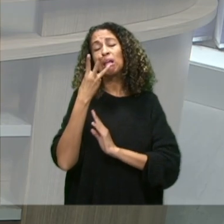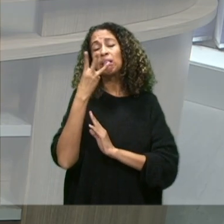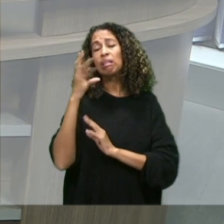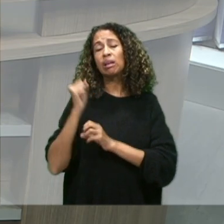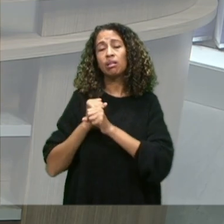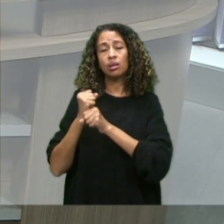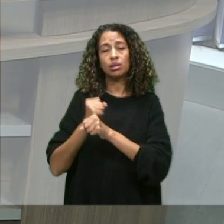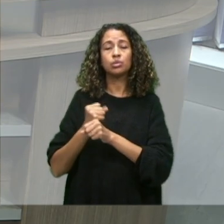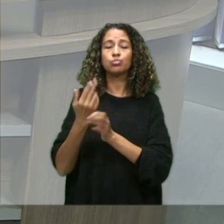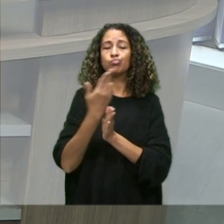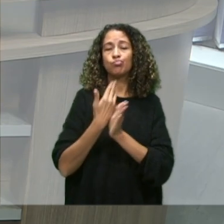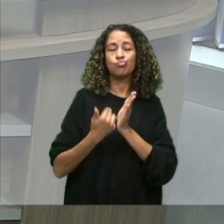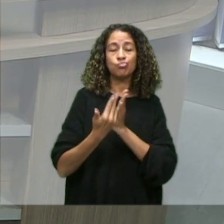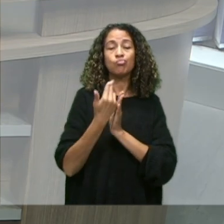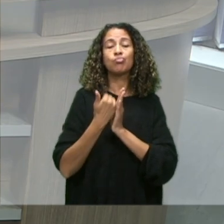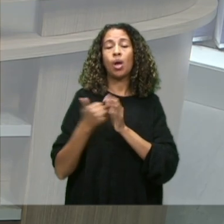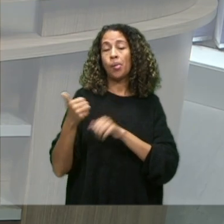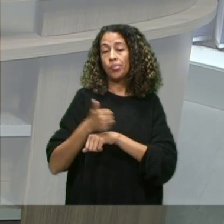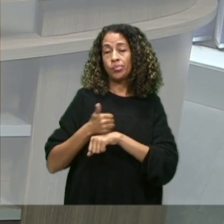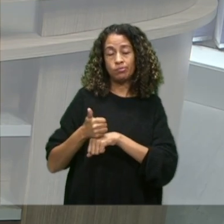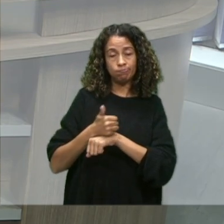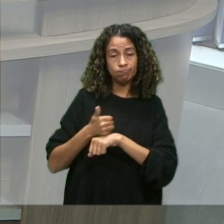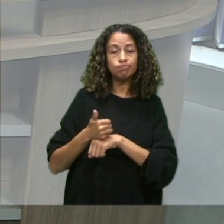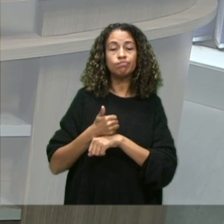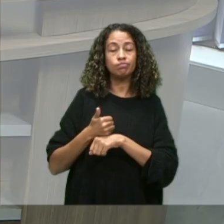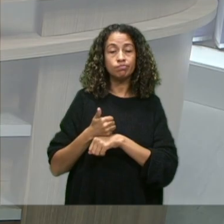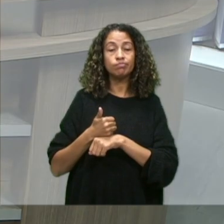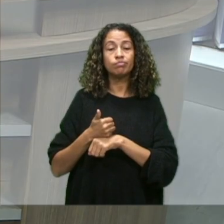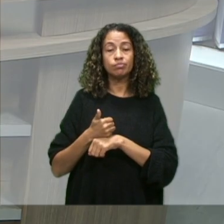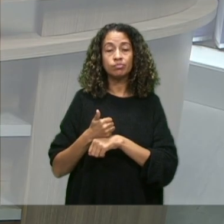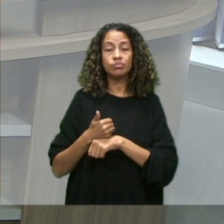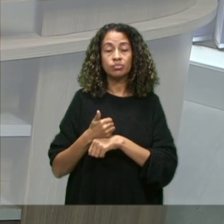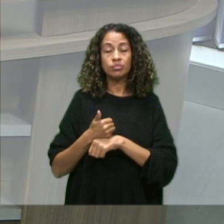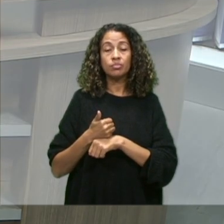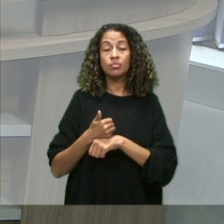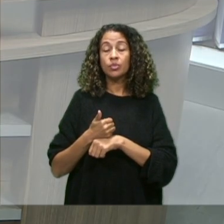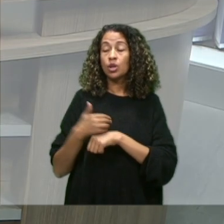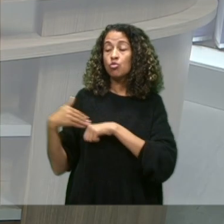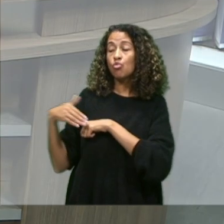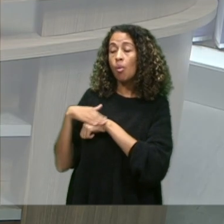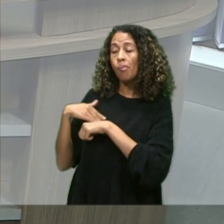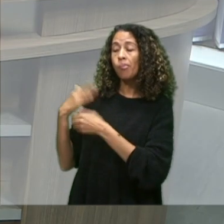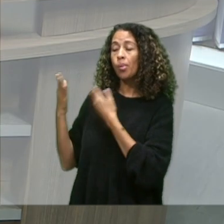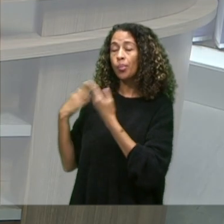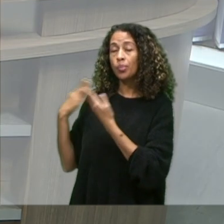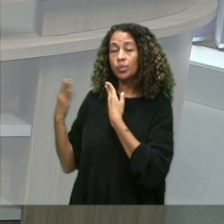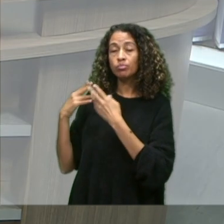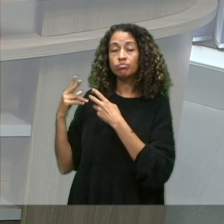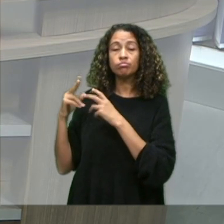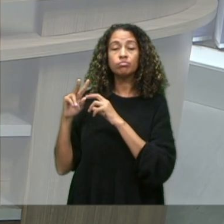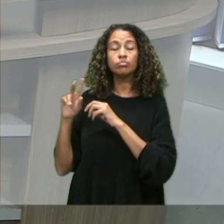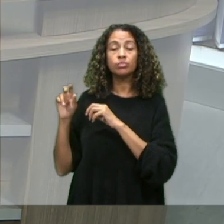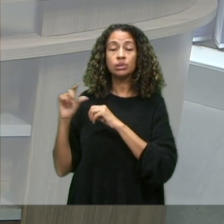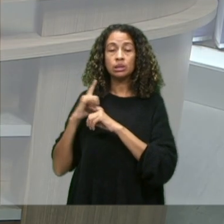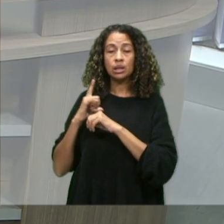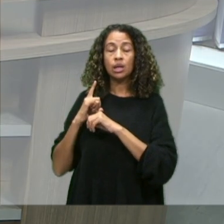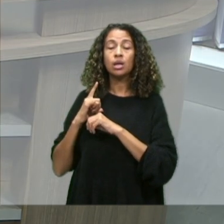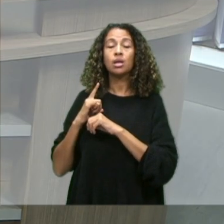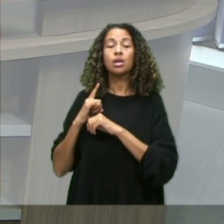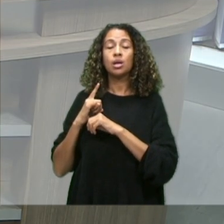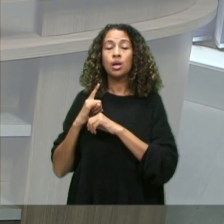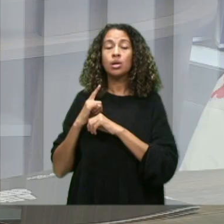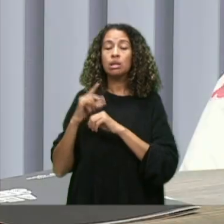desenho profissionalmente e a gente conversou sobre trazer um grafismo